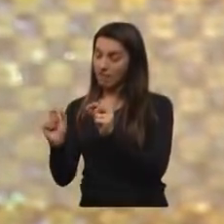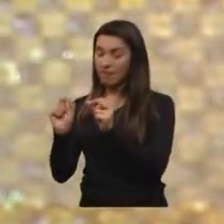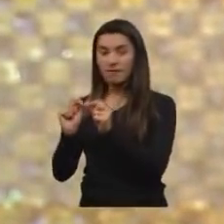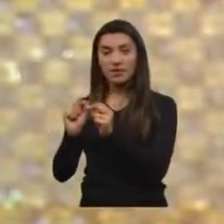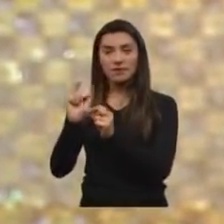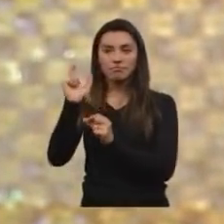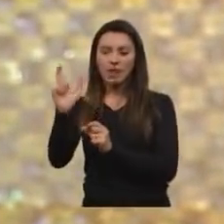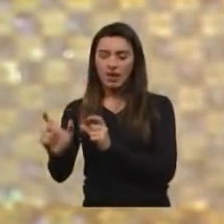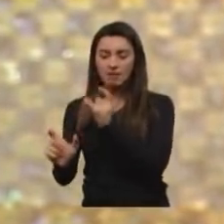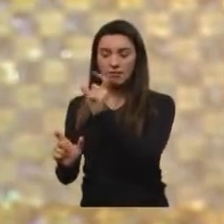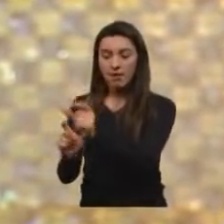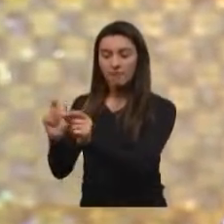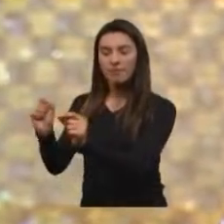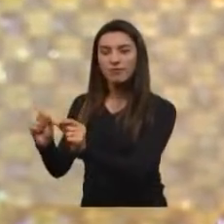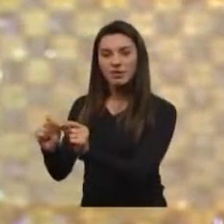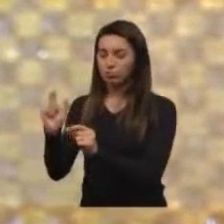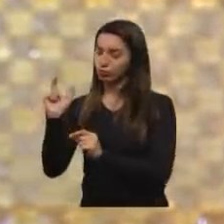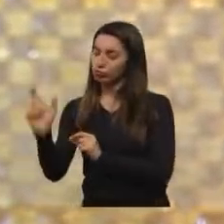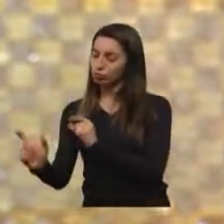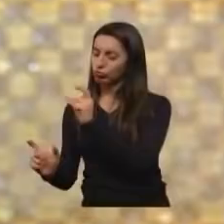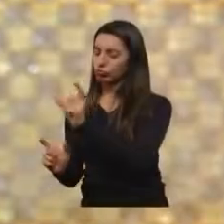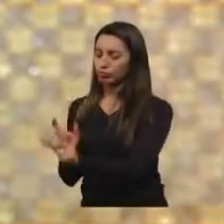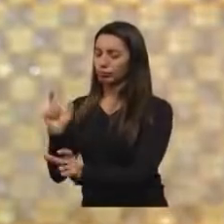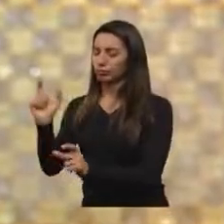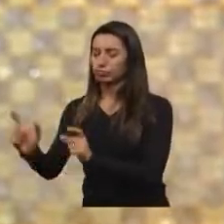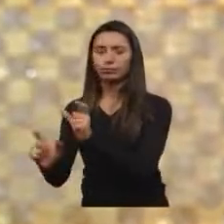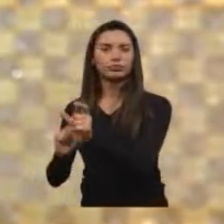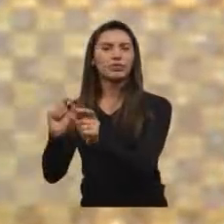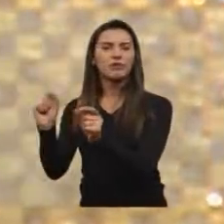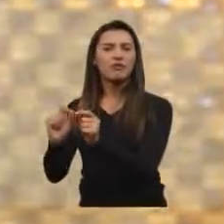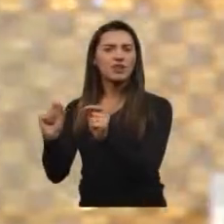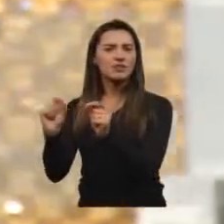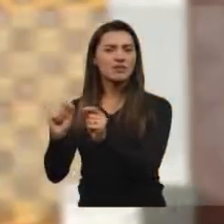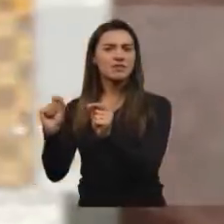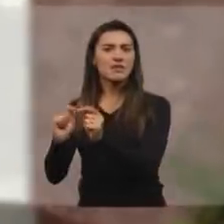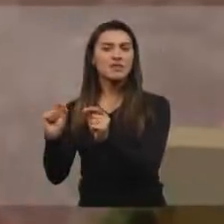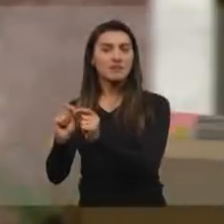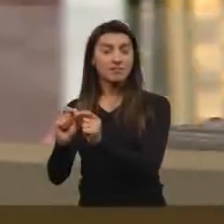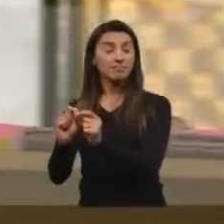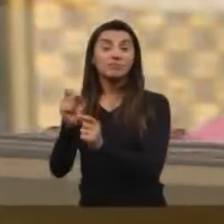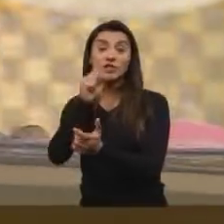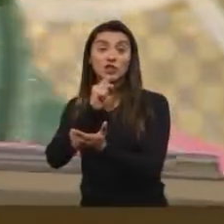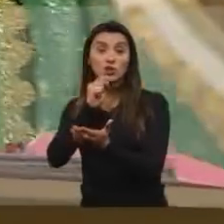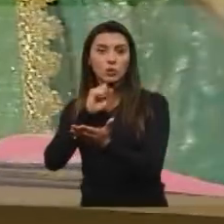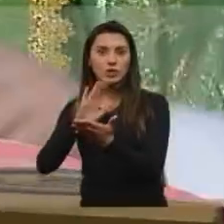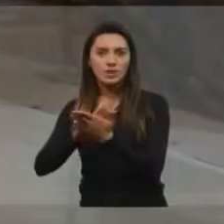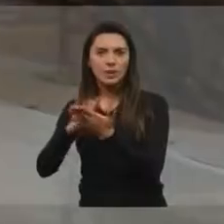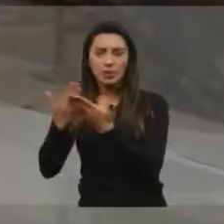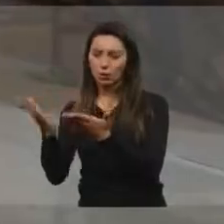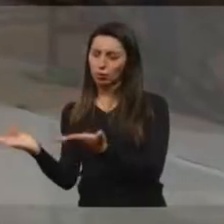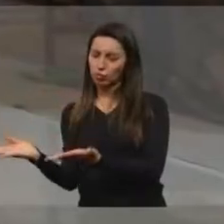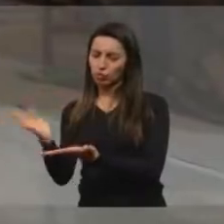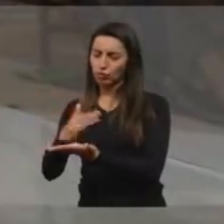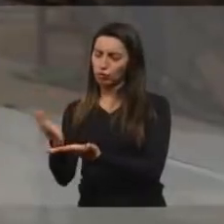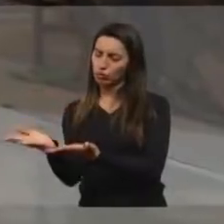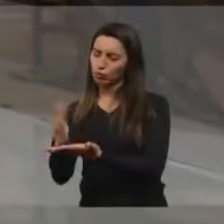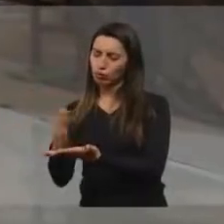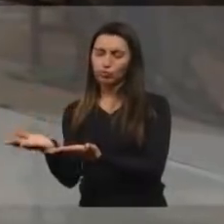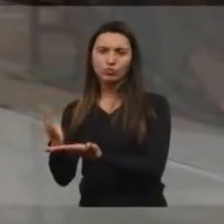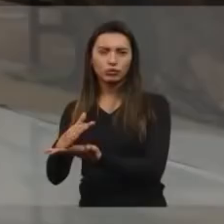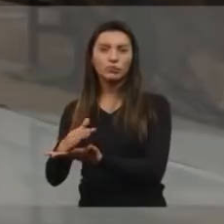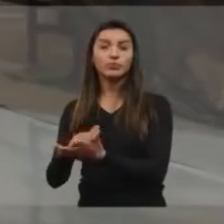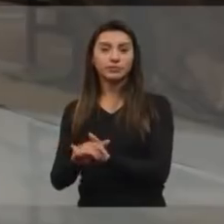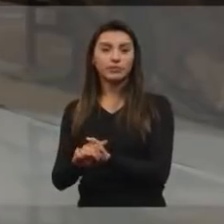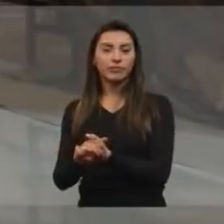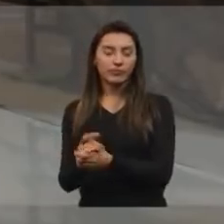palavra provoca a palavra criadora assim sendo e os